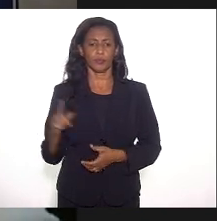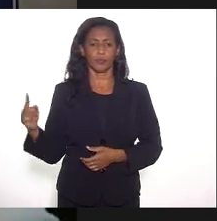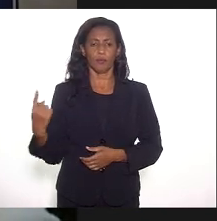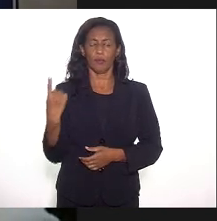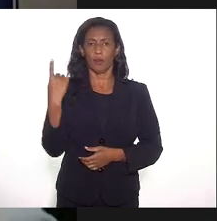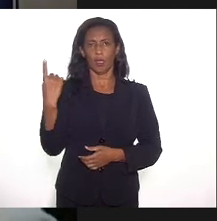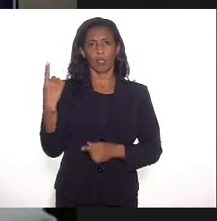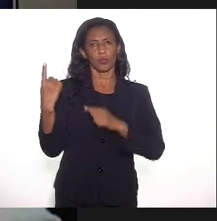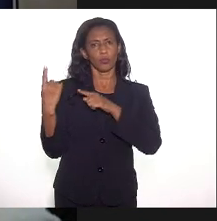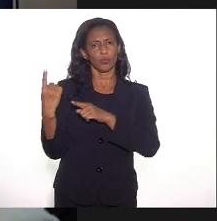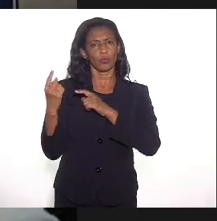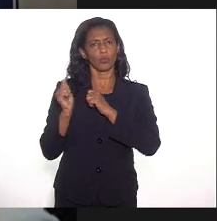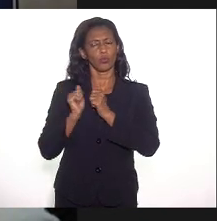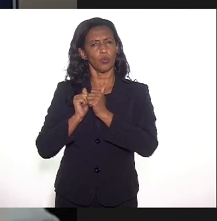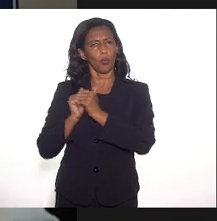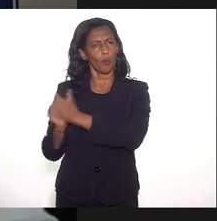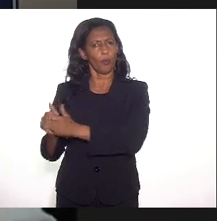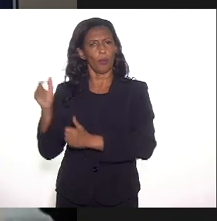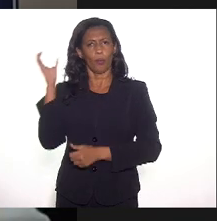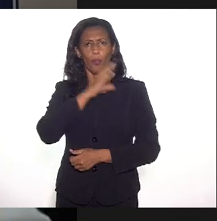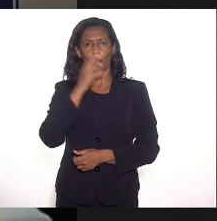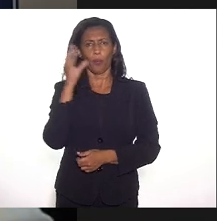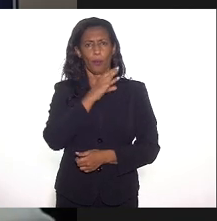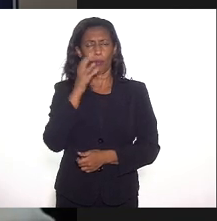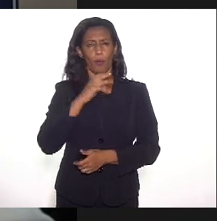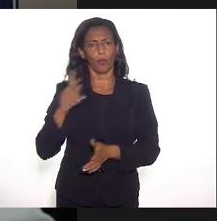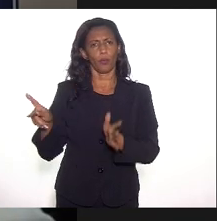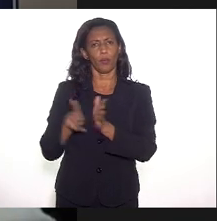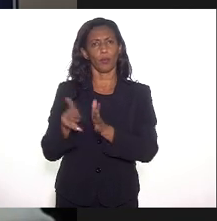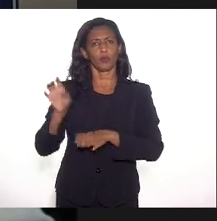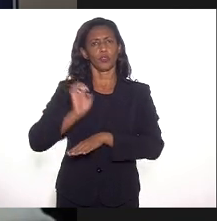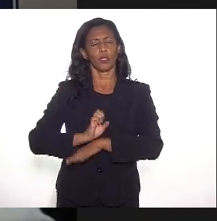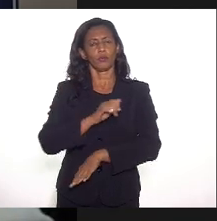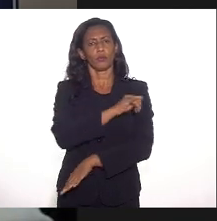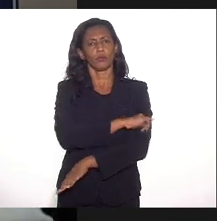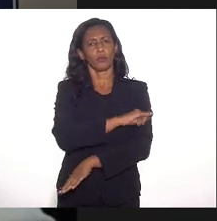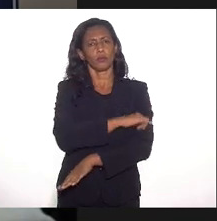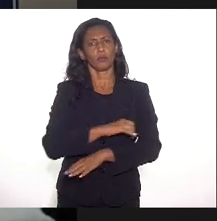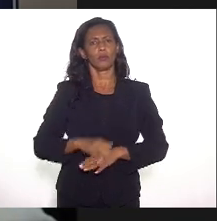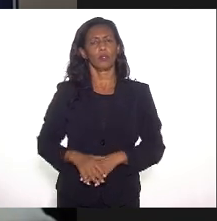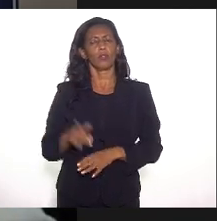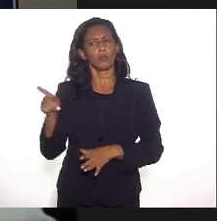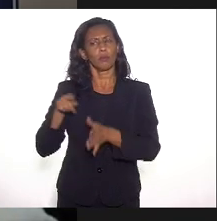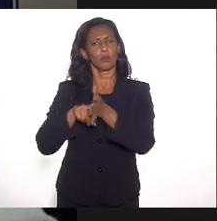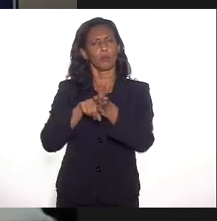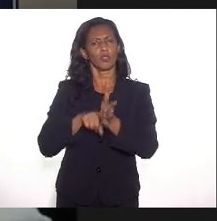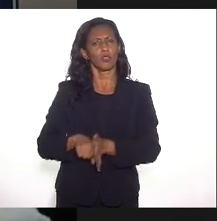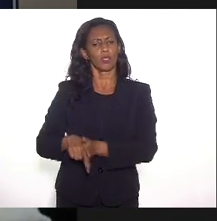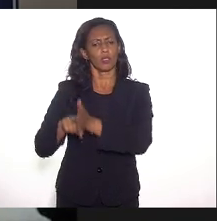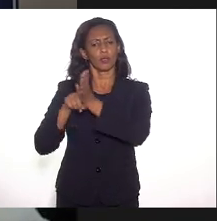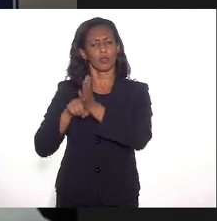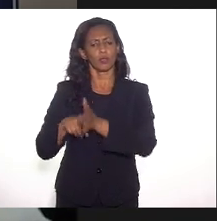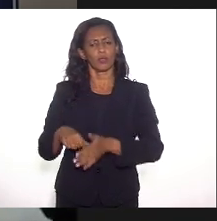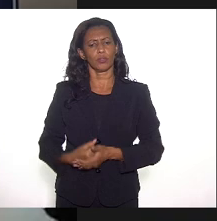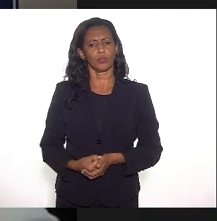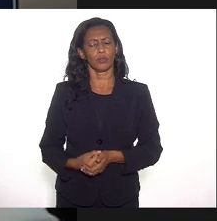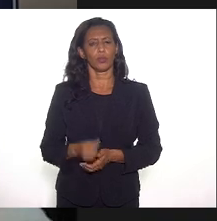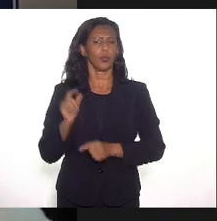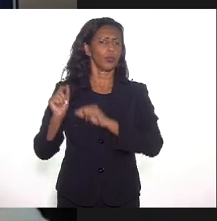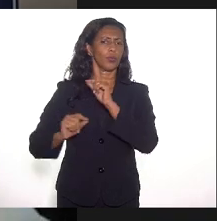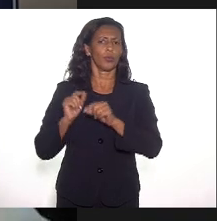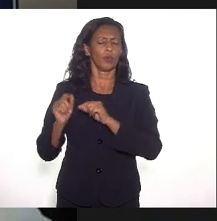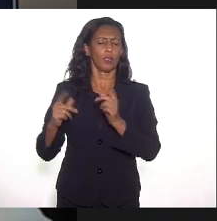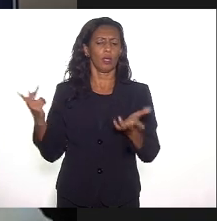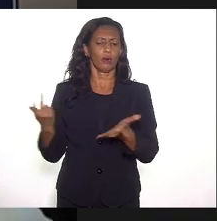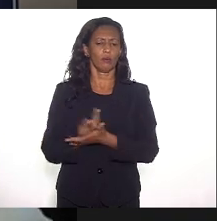de um acompanhamento emergencial no próprio Estado do Rio de Janeiro sobre as investigações do que